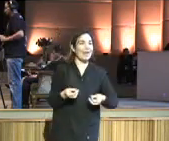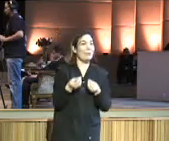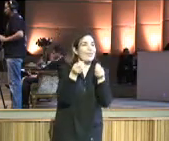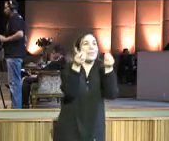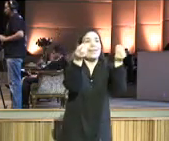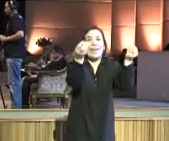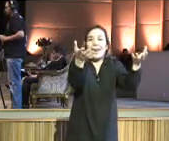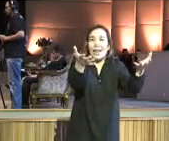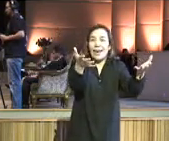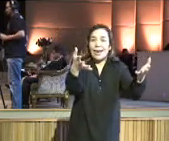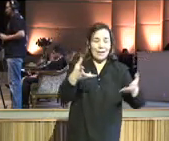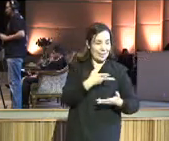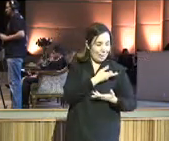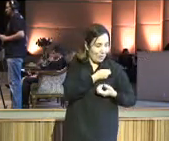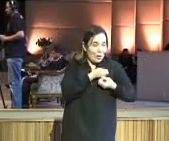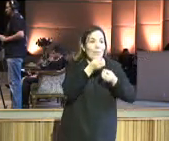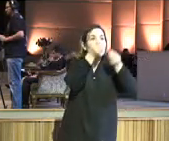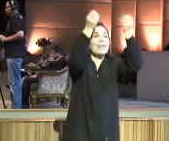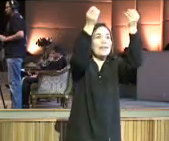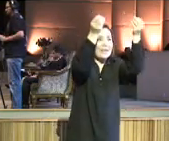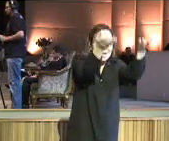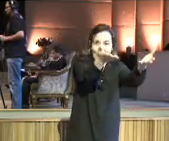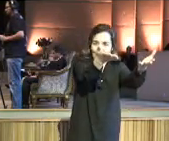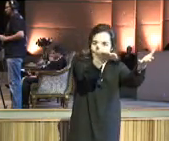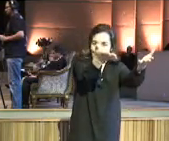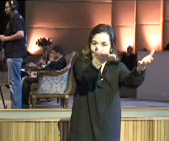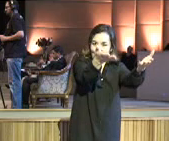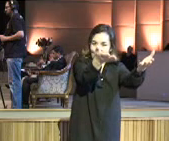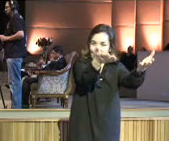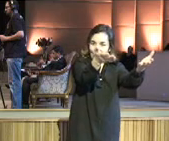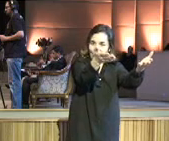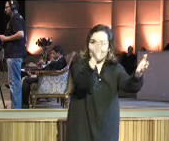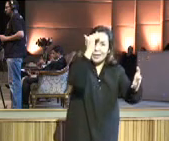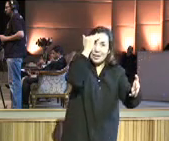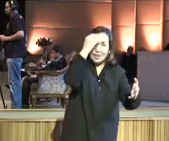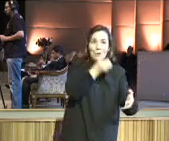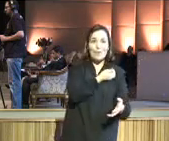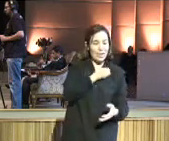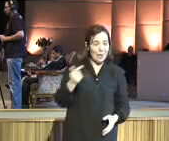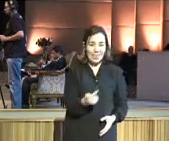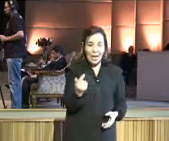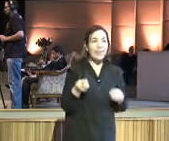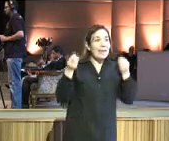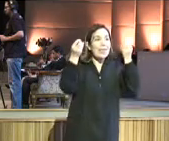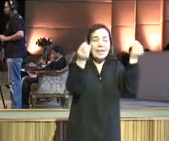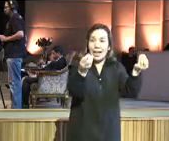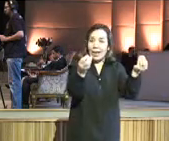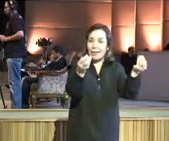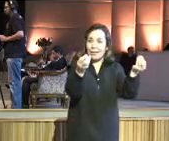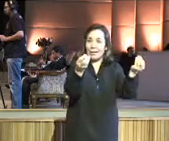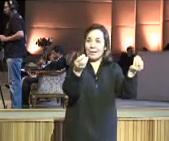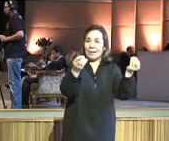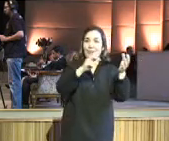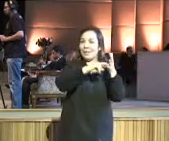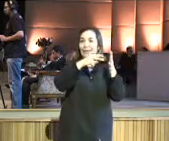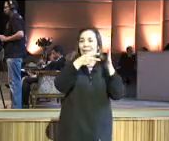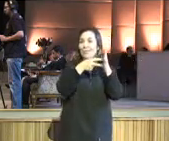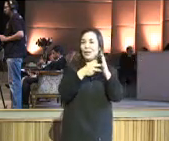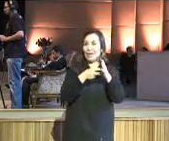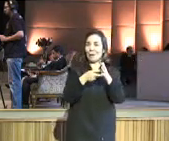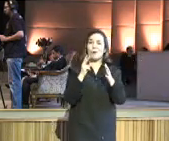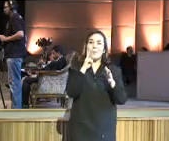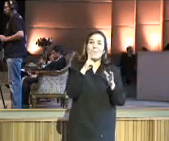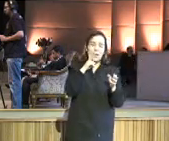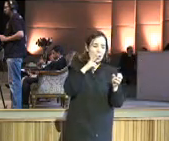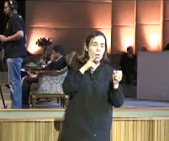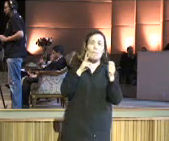Ele seria a nossa salvação eterna. E nessa vida, eu não tenho os céus